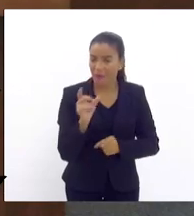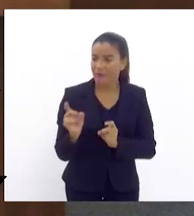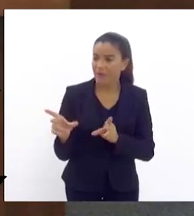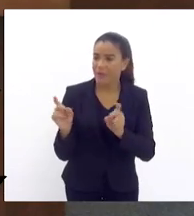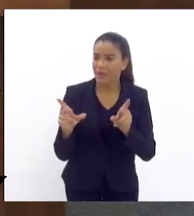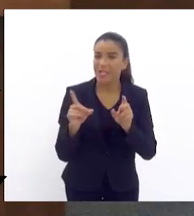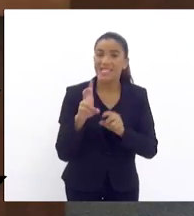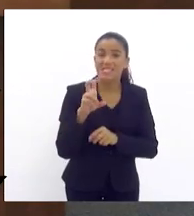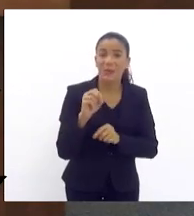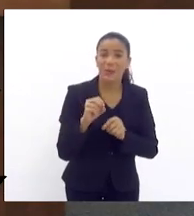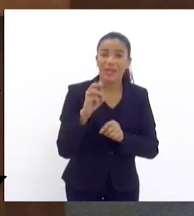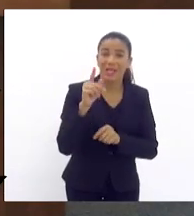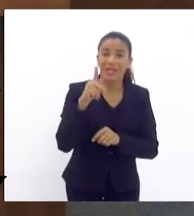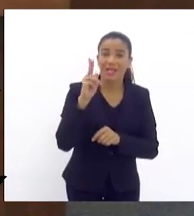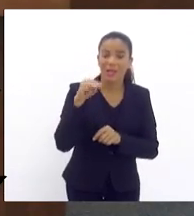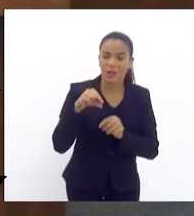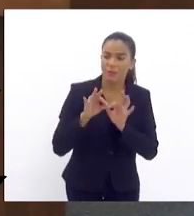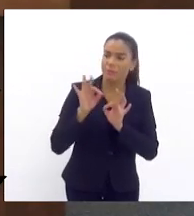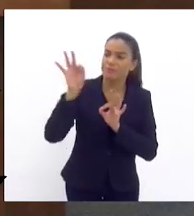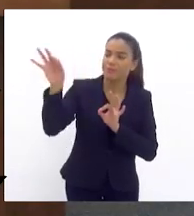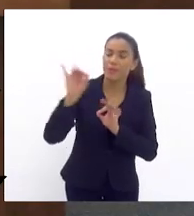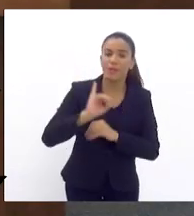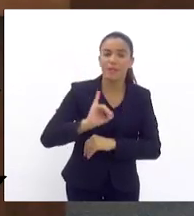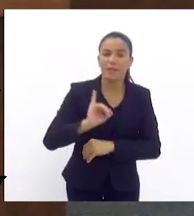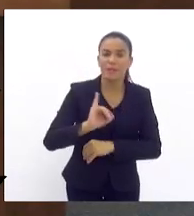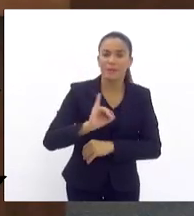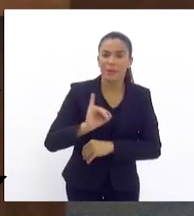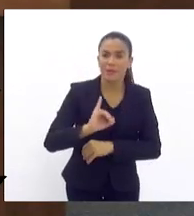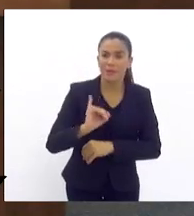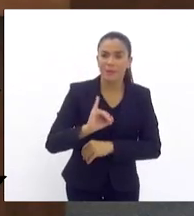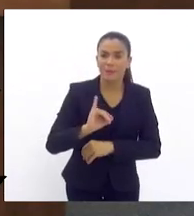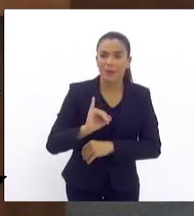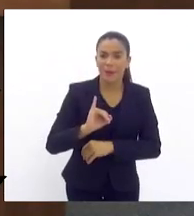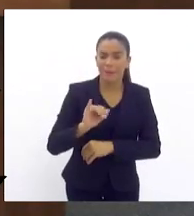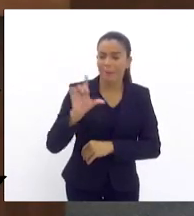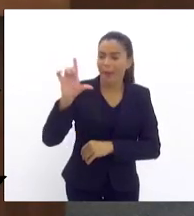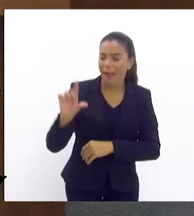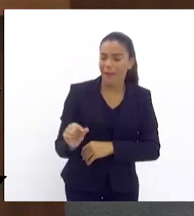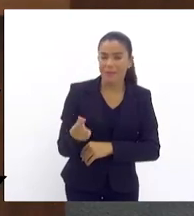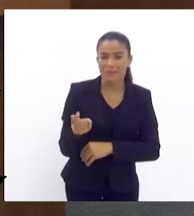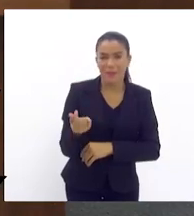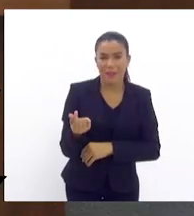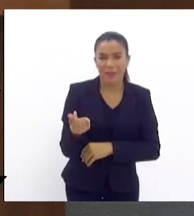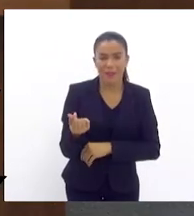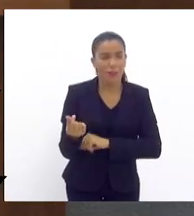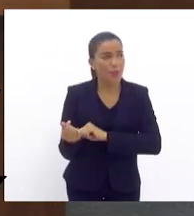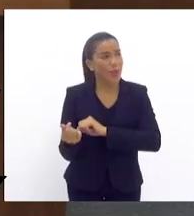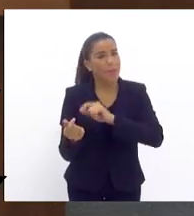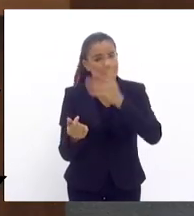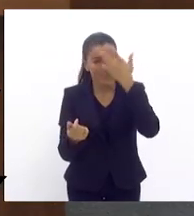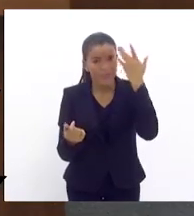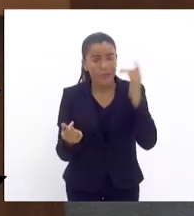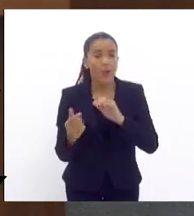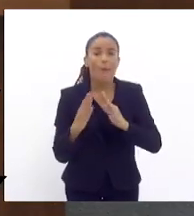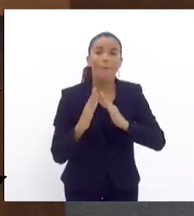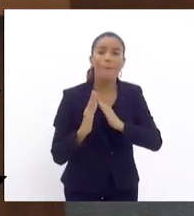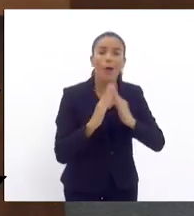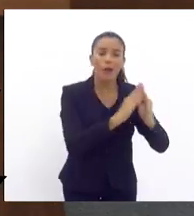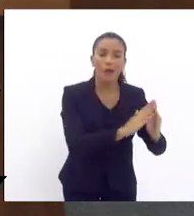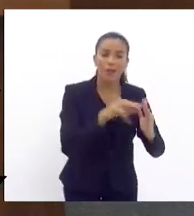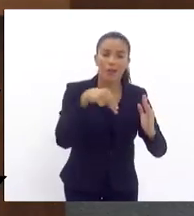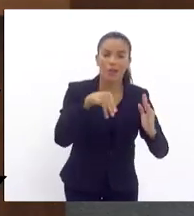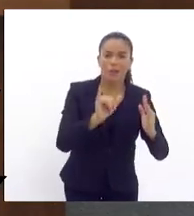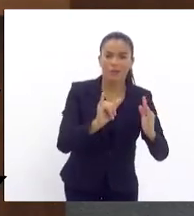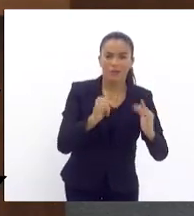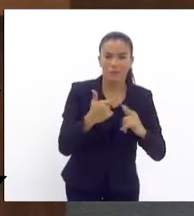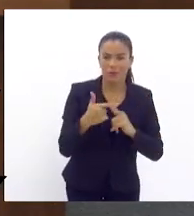50 km de distância em Ipanema ser mais barata do que alguém que mora do lado em Nova Iguaçu, só porque